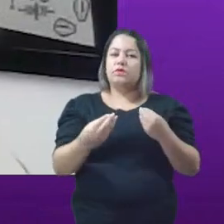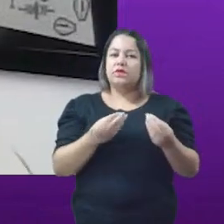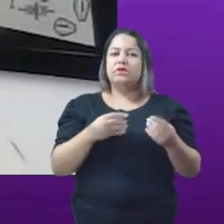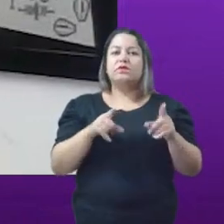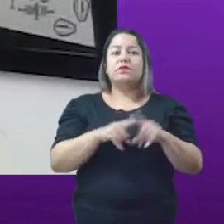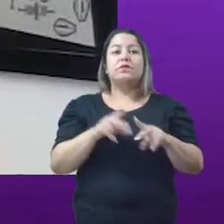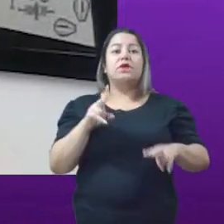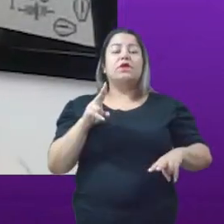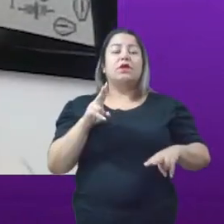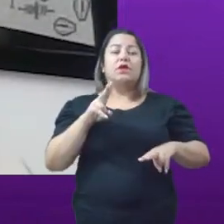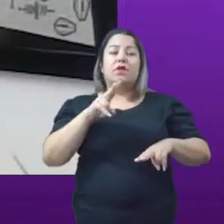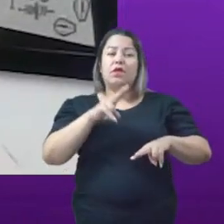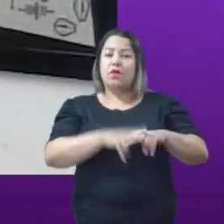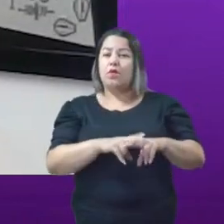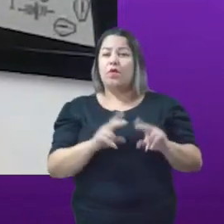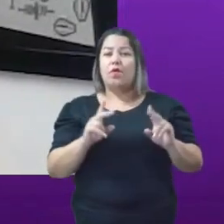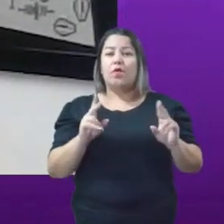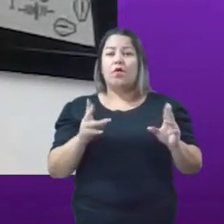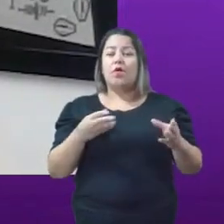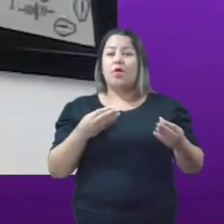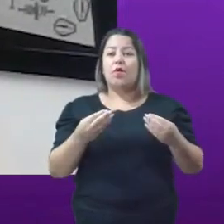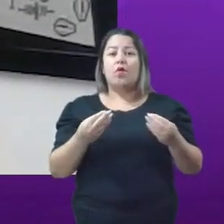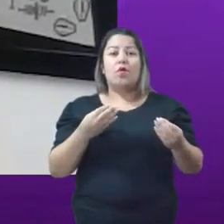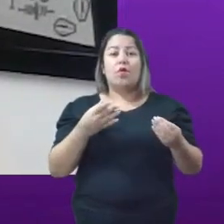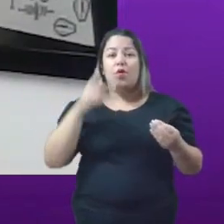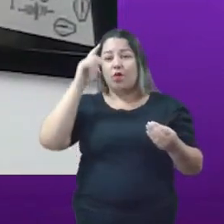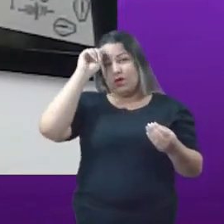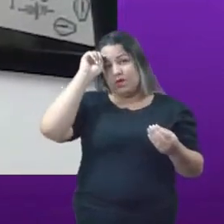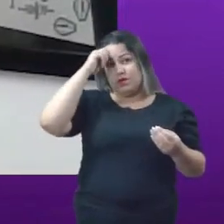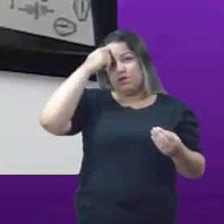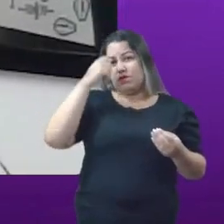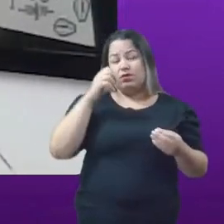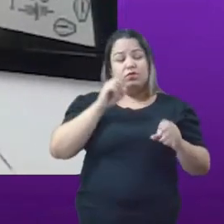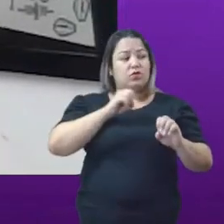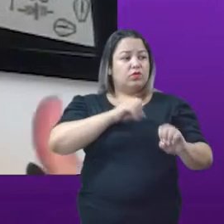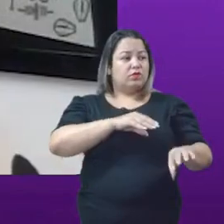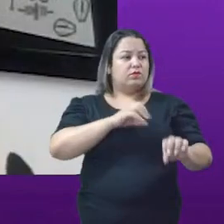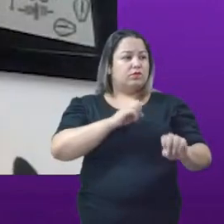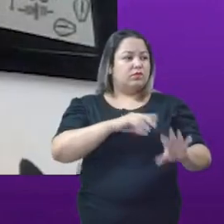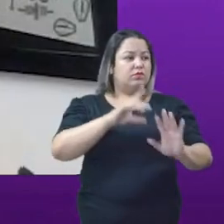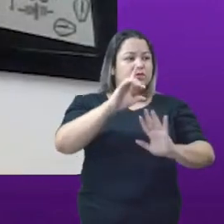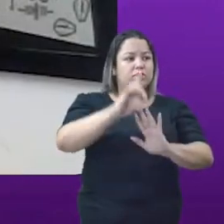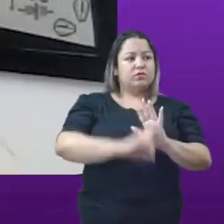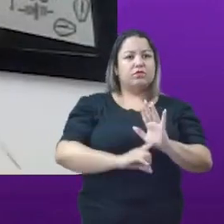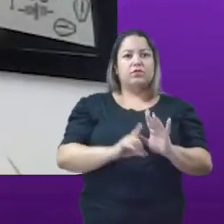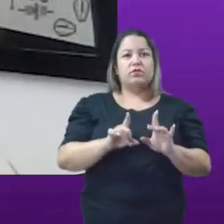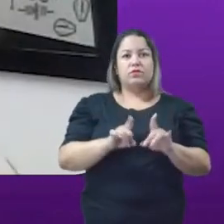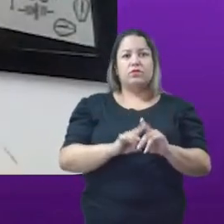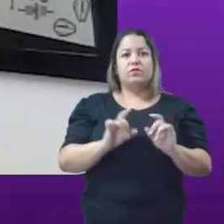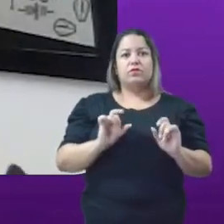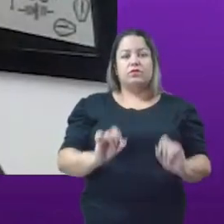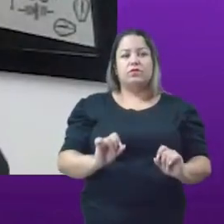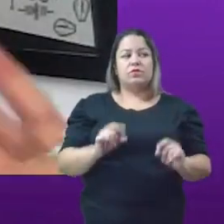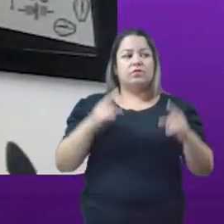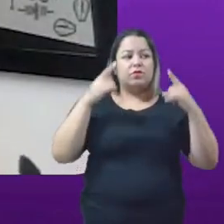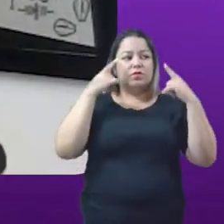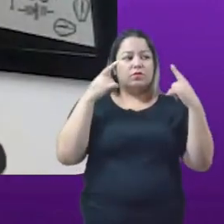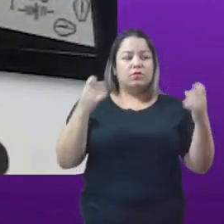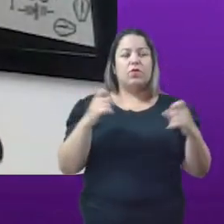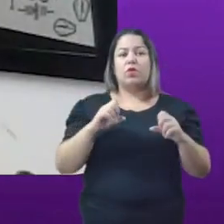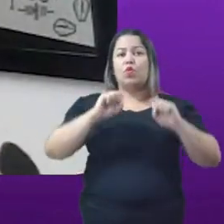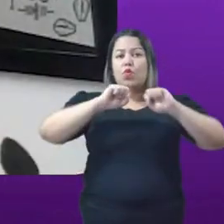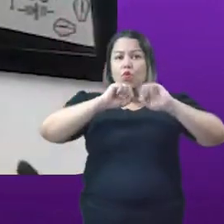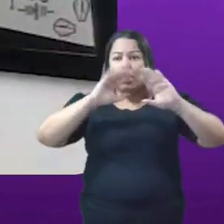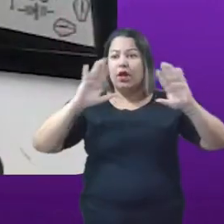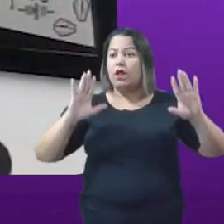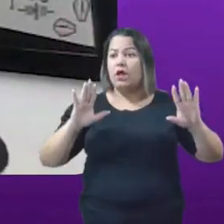ele é punido. E o homem negro, ele não tem o direito de ser educado para não cometer mais a violência. Isso não é nítido,